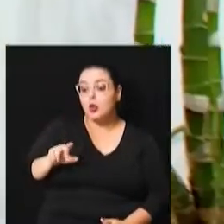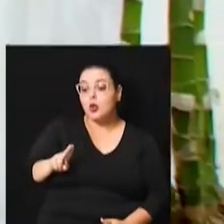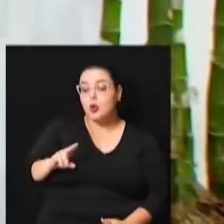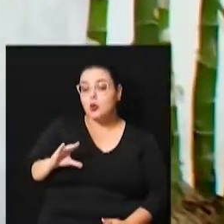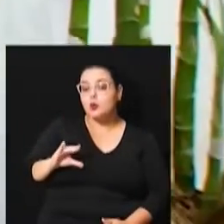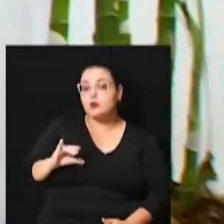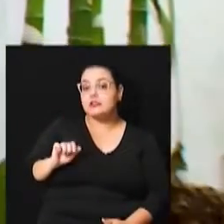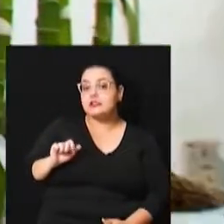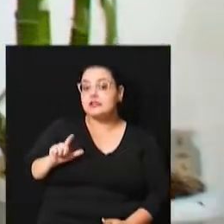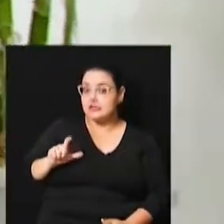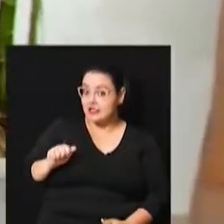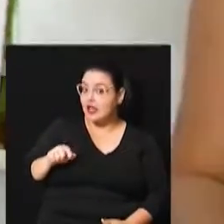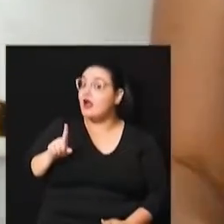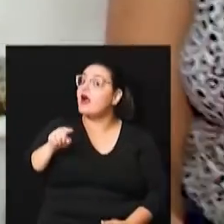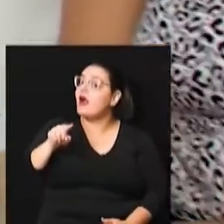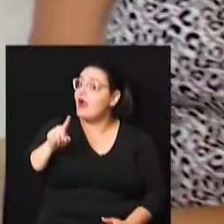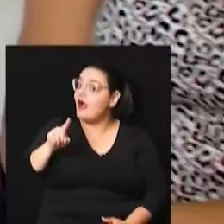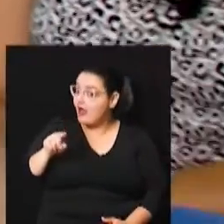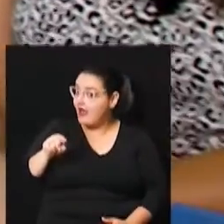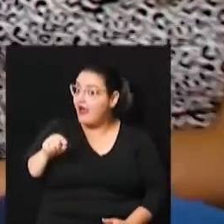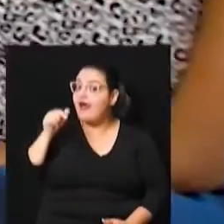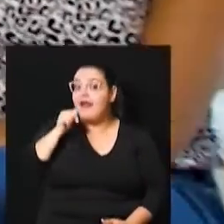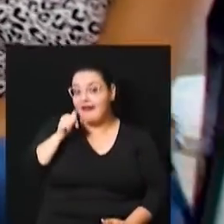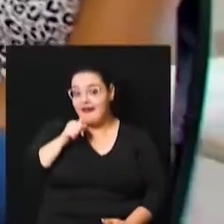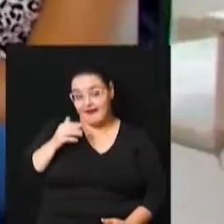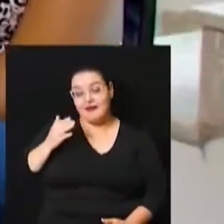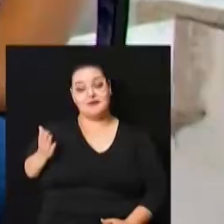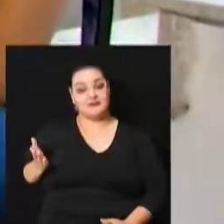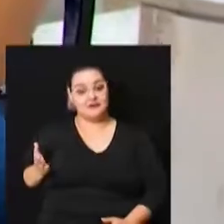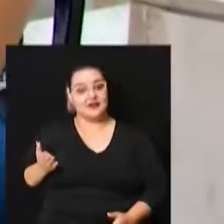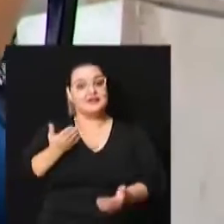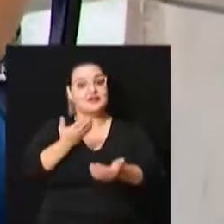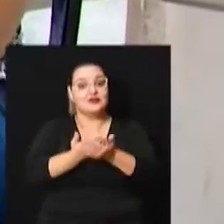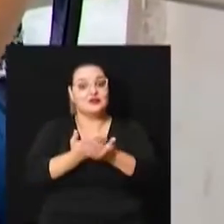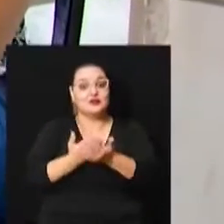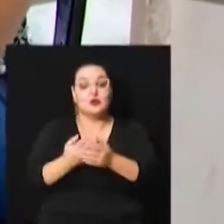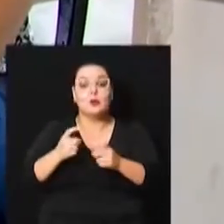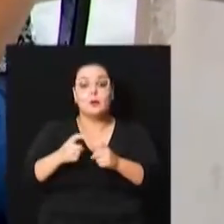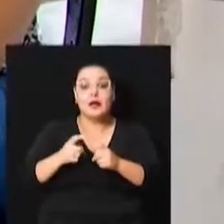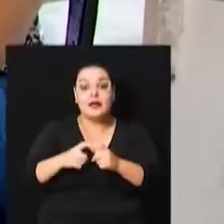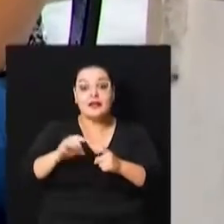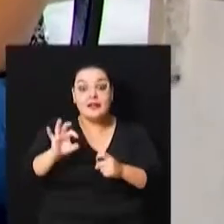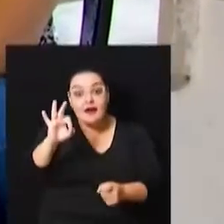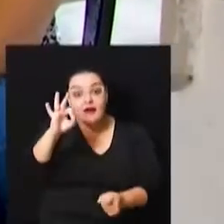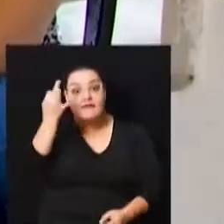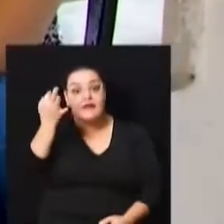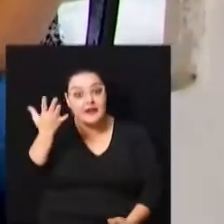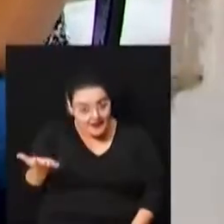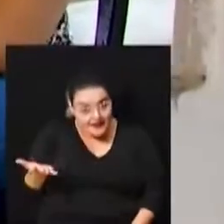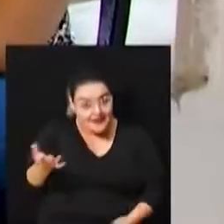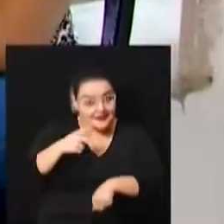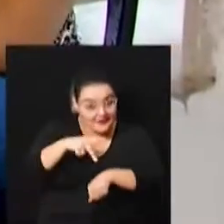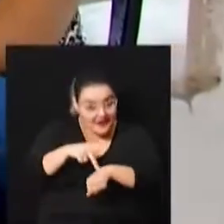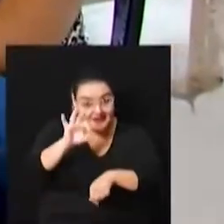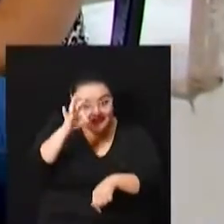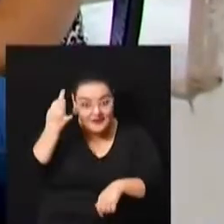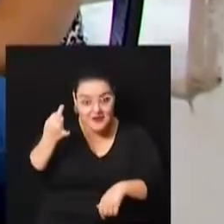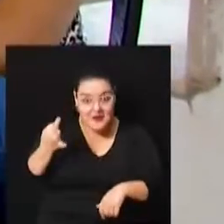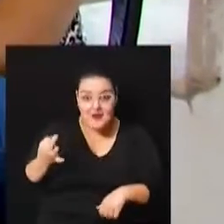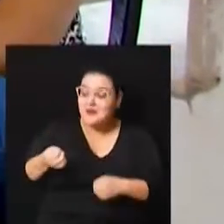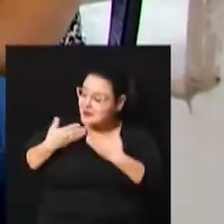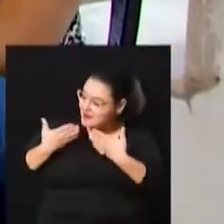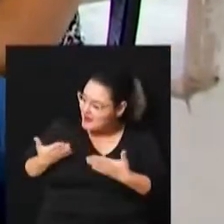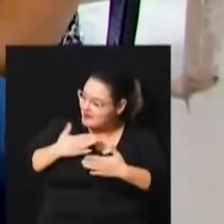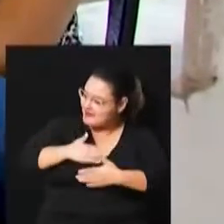Lucila. Pois é, a Lucila vai estudar medicina na França. Tudo bom? Prazer em tê-la conosco